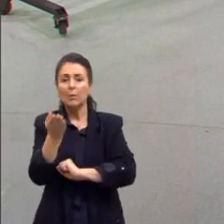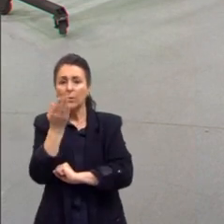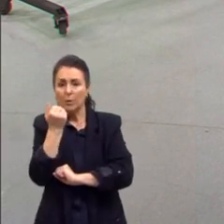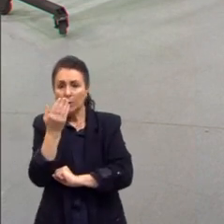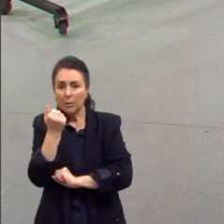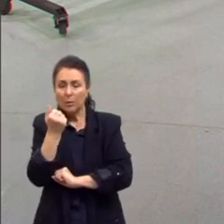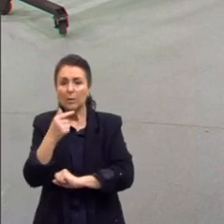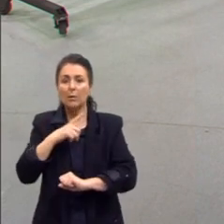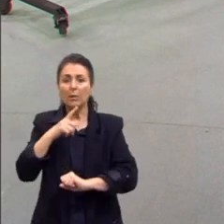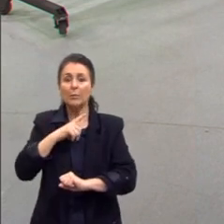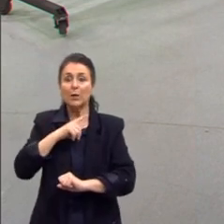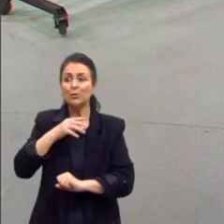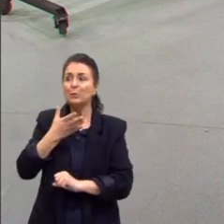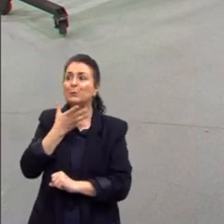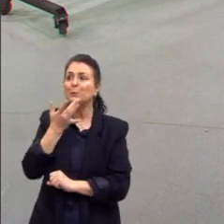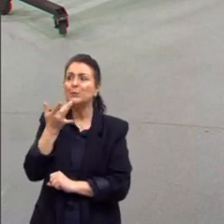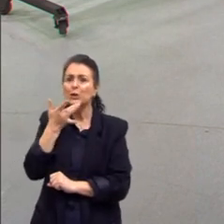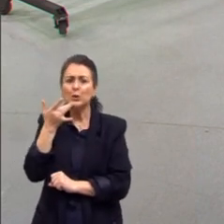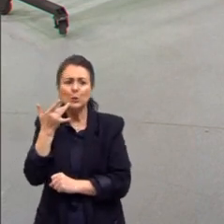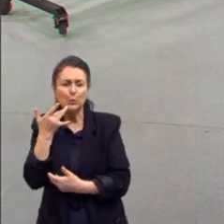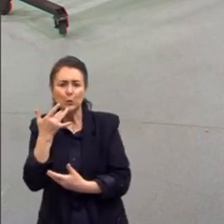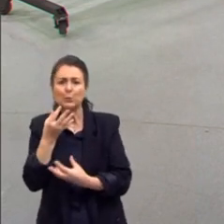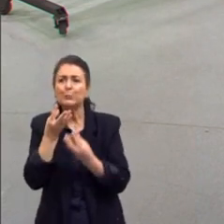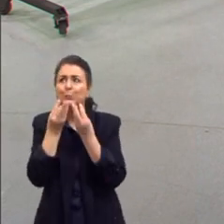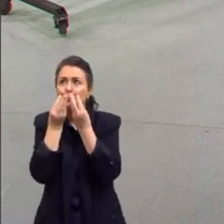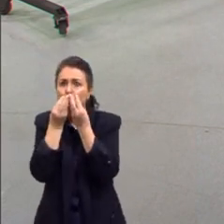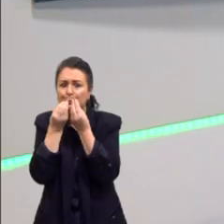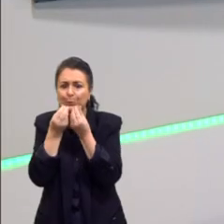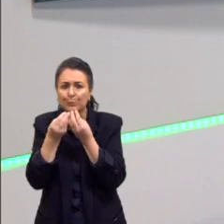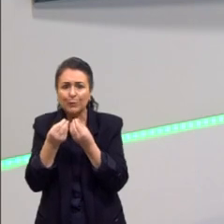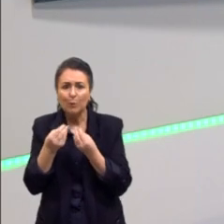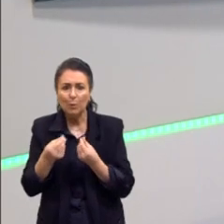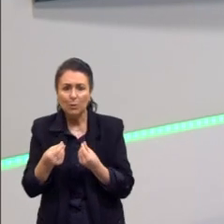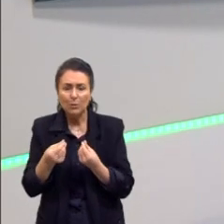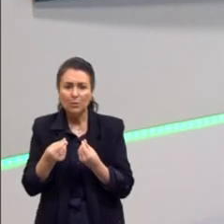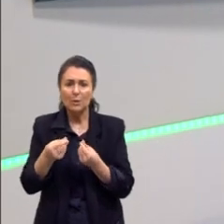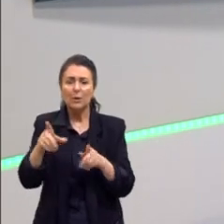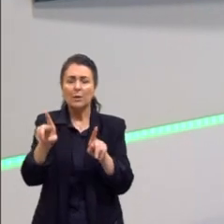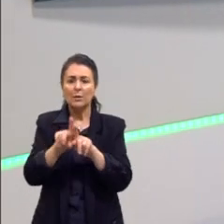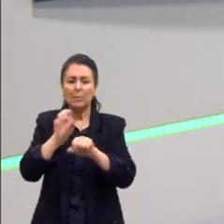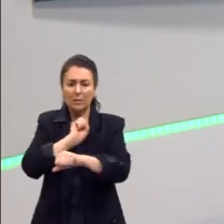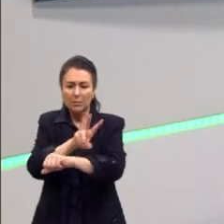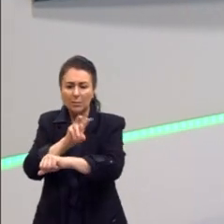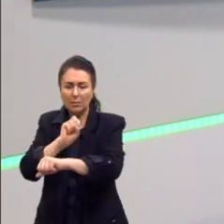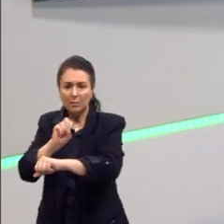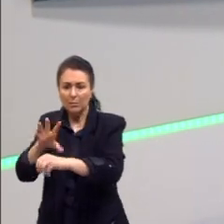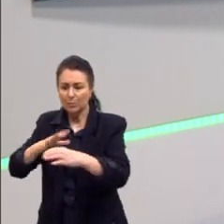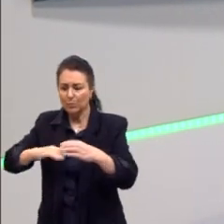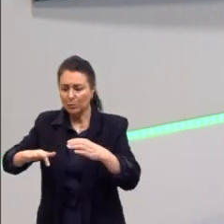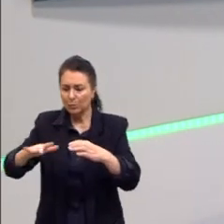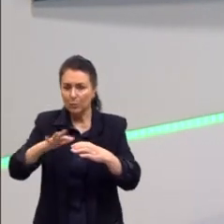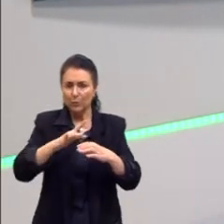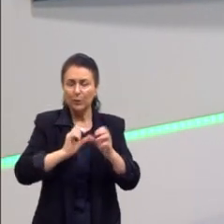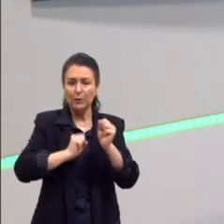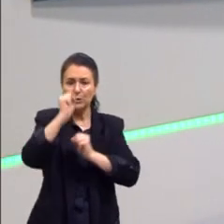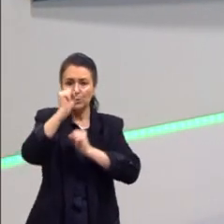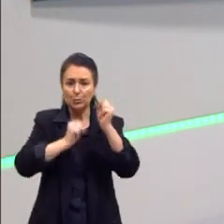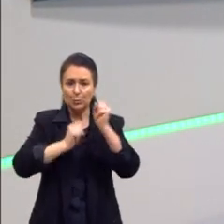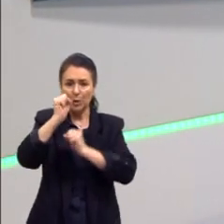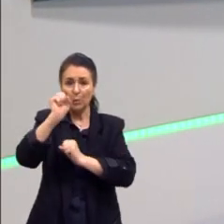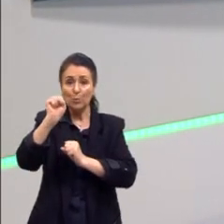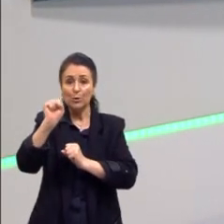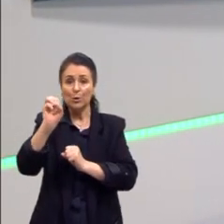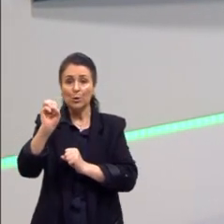de saborizantes aromatizantes como a essência de baunilha inseticidas solvente Industrial né eu